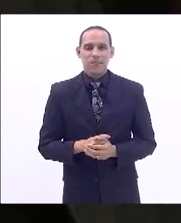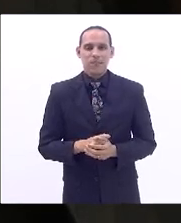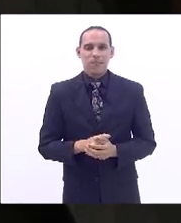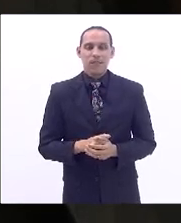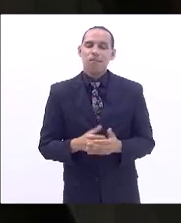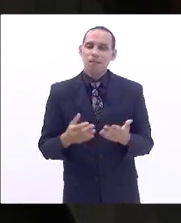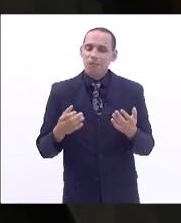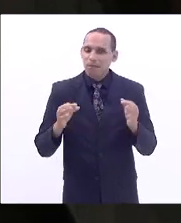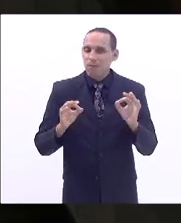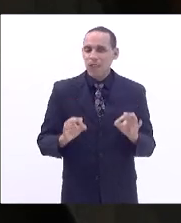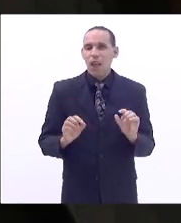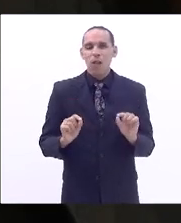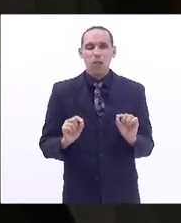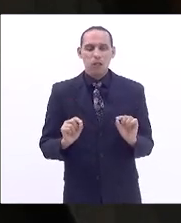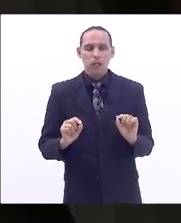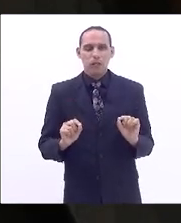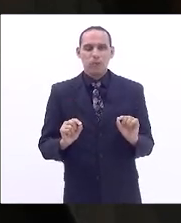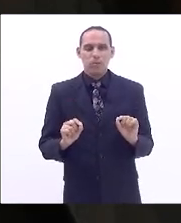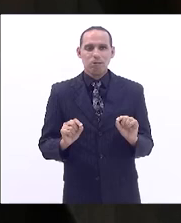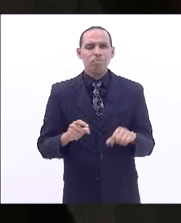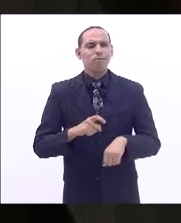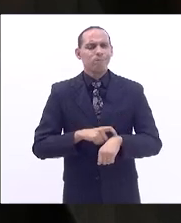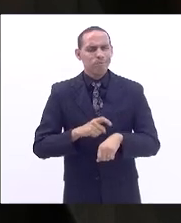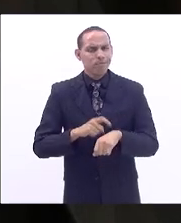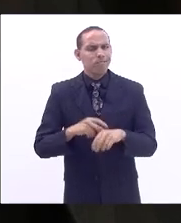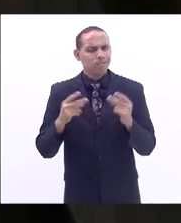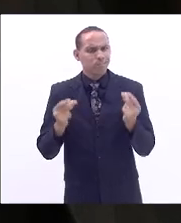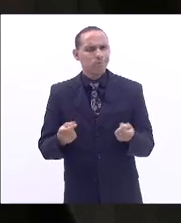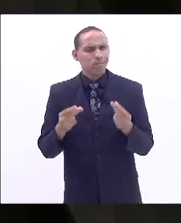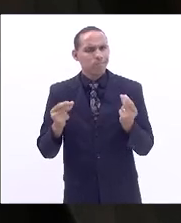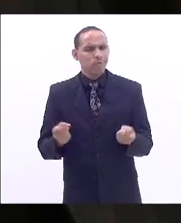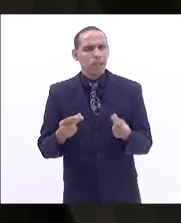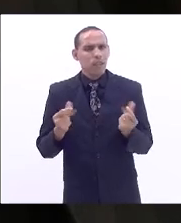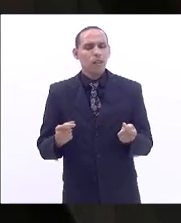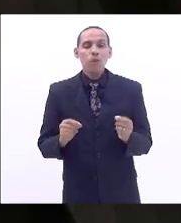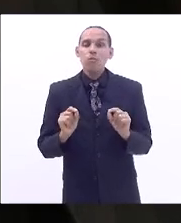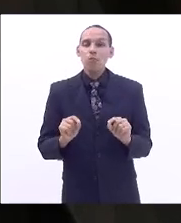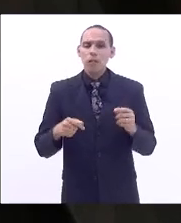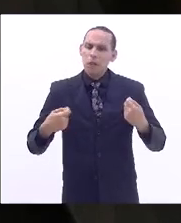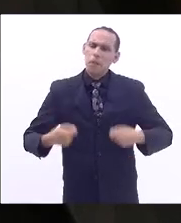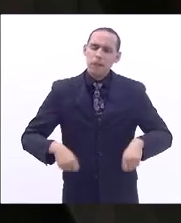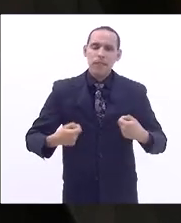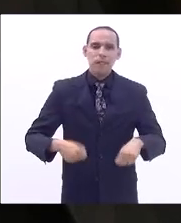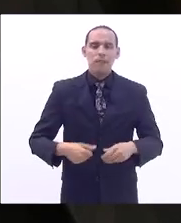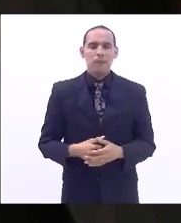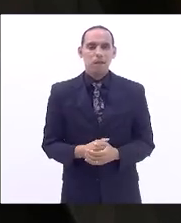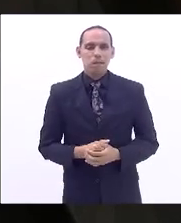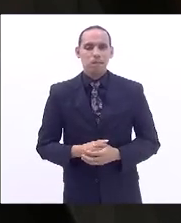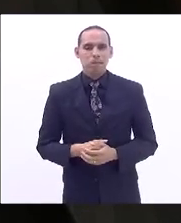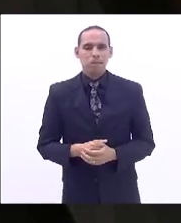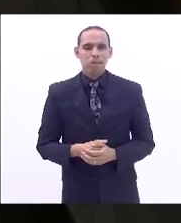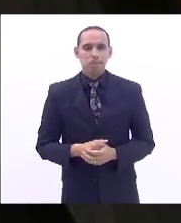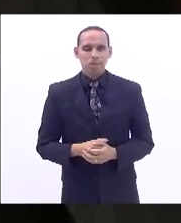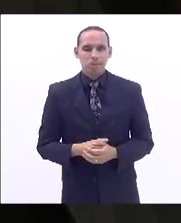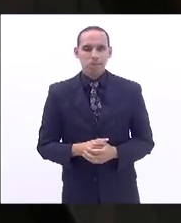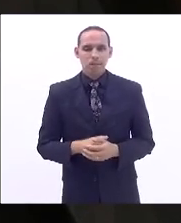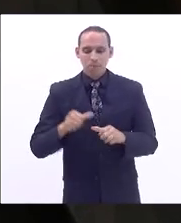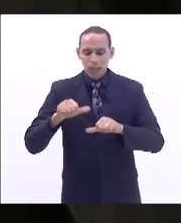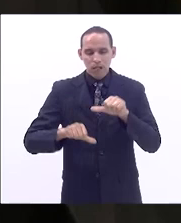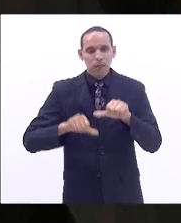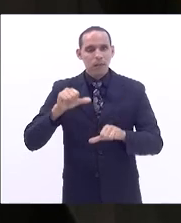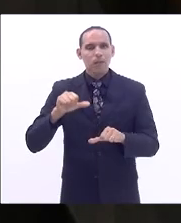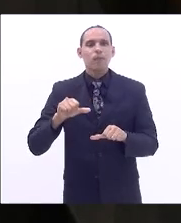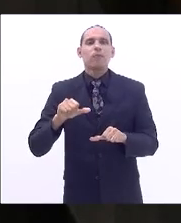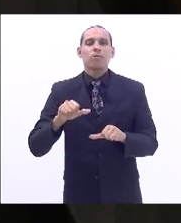o que de fato já faz algum tempo é que se faz necessário se faz necessária uma alteração